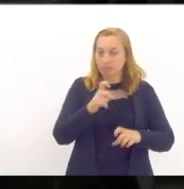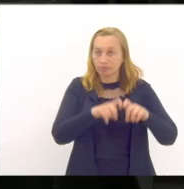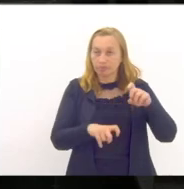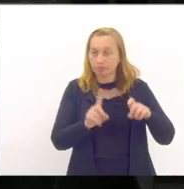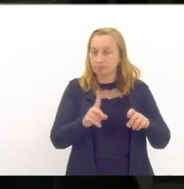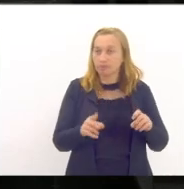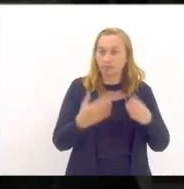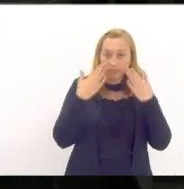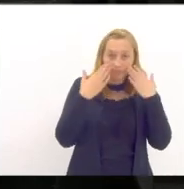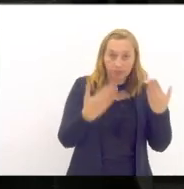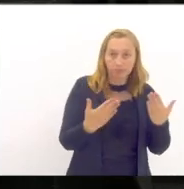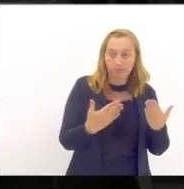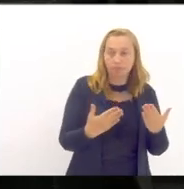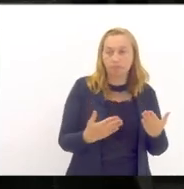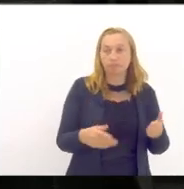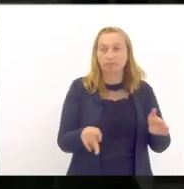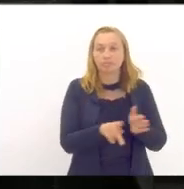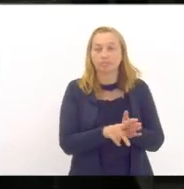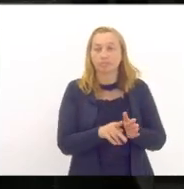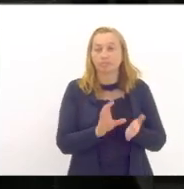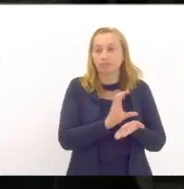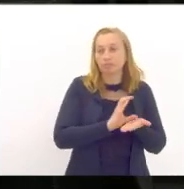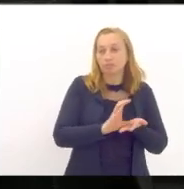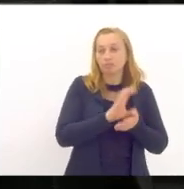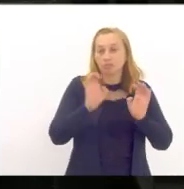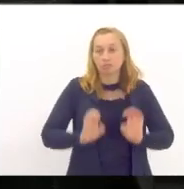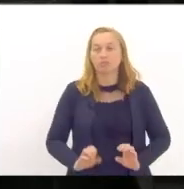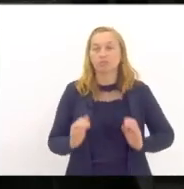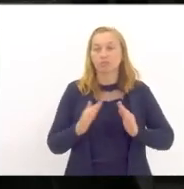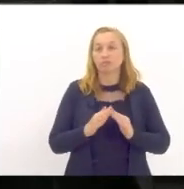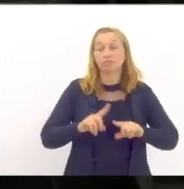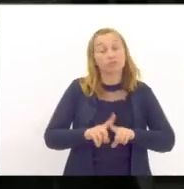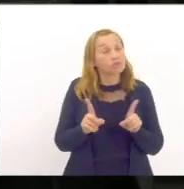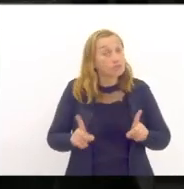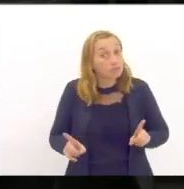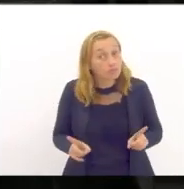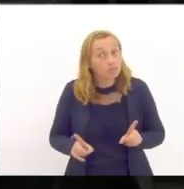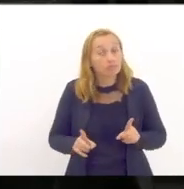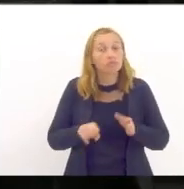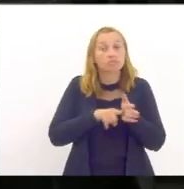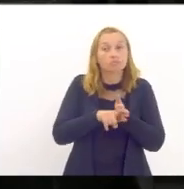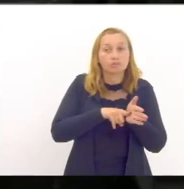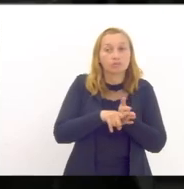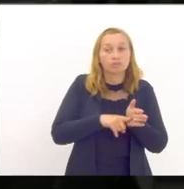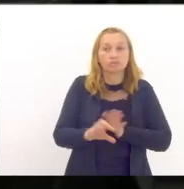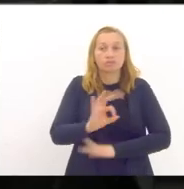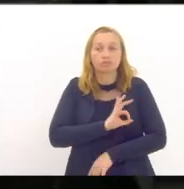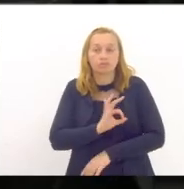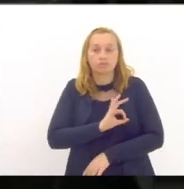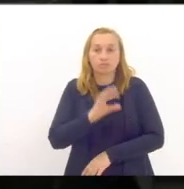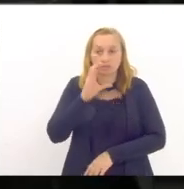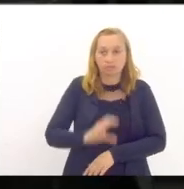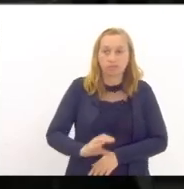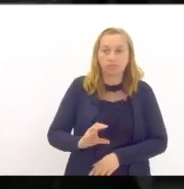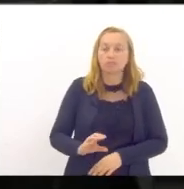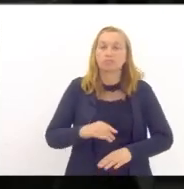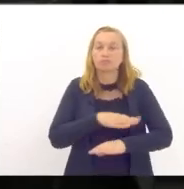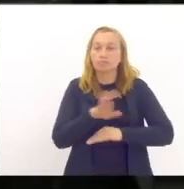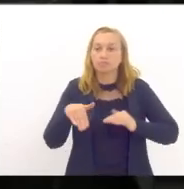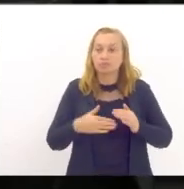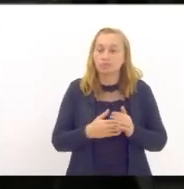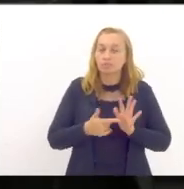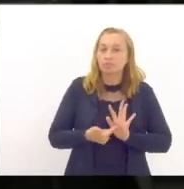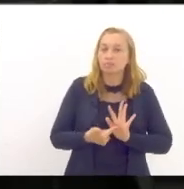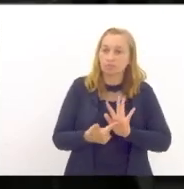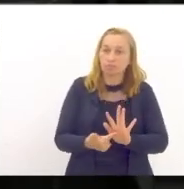da representação apresentada pelo Conselho de Ética daquela casa, mas são investigadas pela Polícia Civil. Por todo o